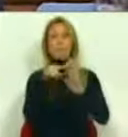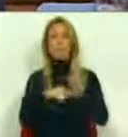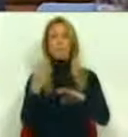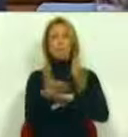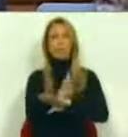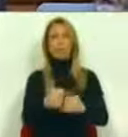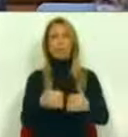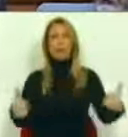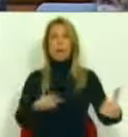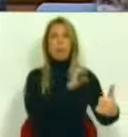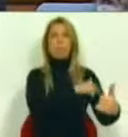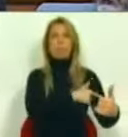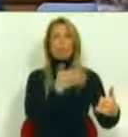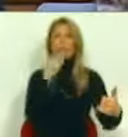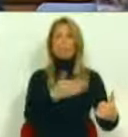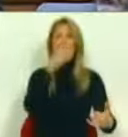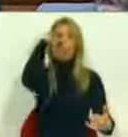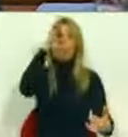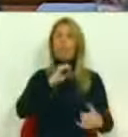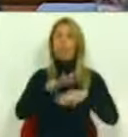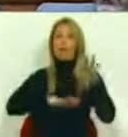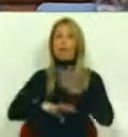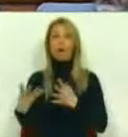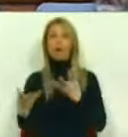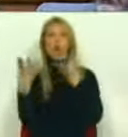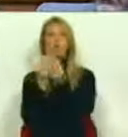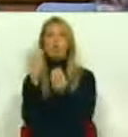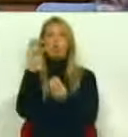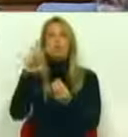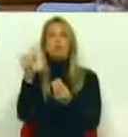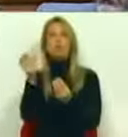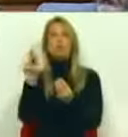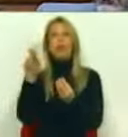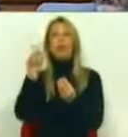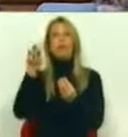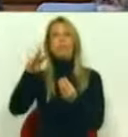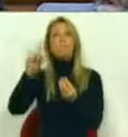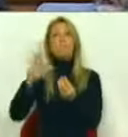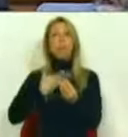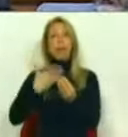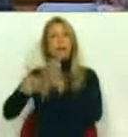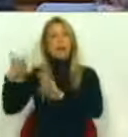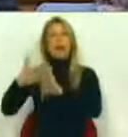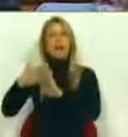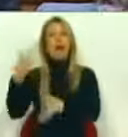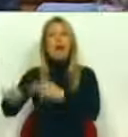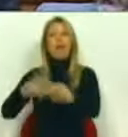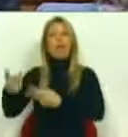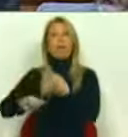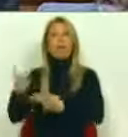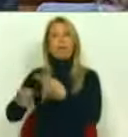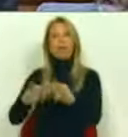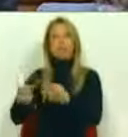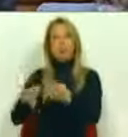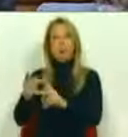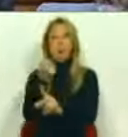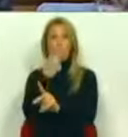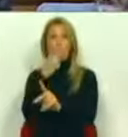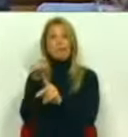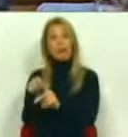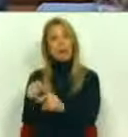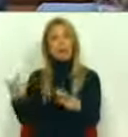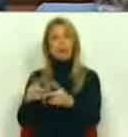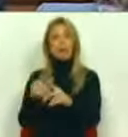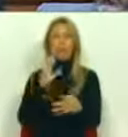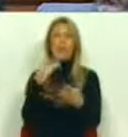recomendam ao Governo que, junto do Infarmed, apresse a avaliação técnico-científica do Tafamidis, de modo a que nenhum doente possa ficar